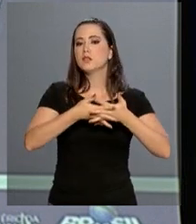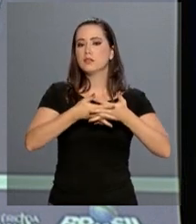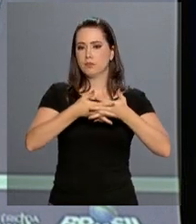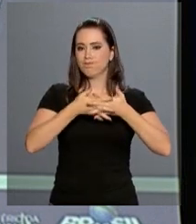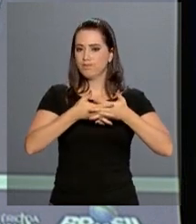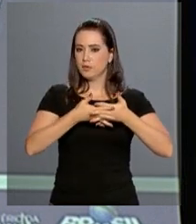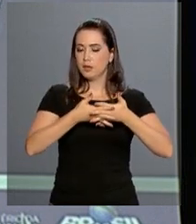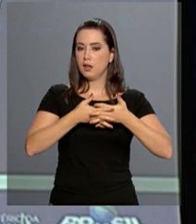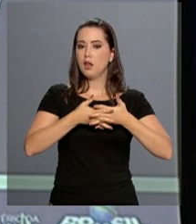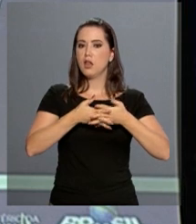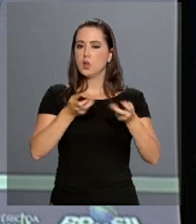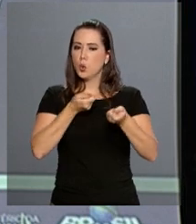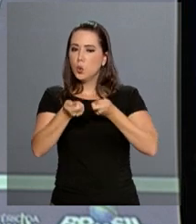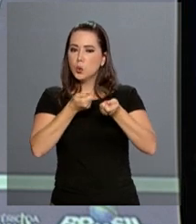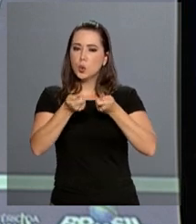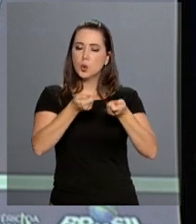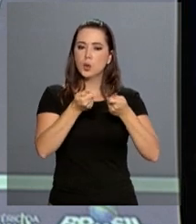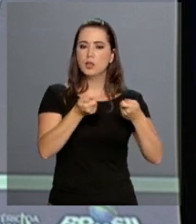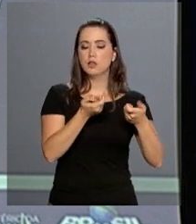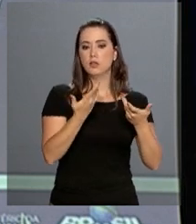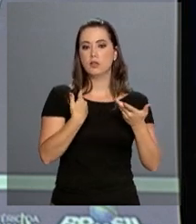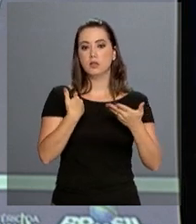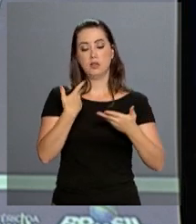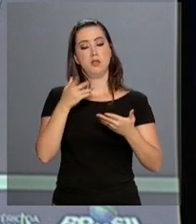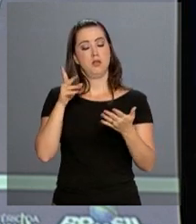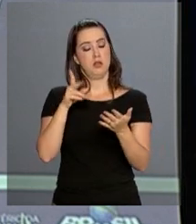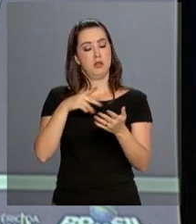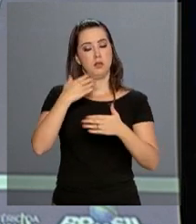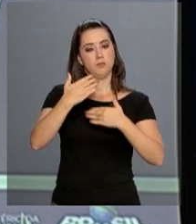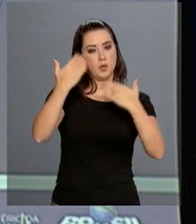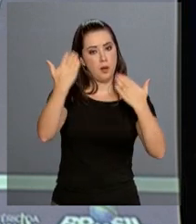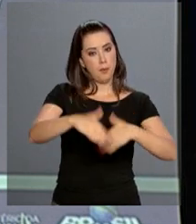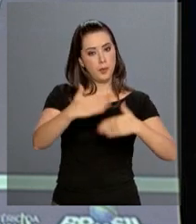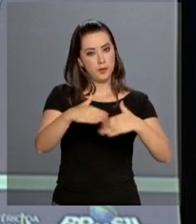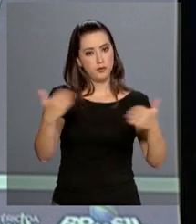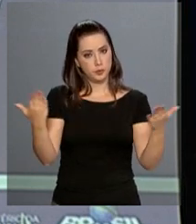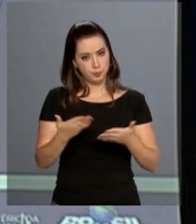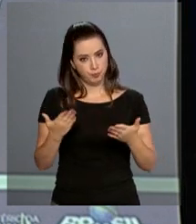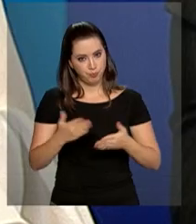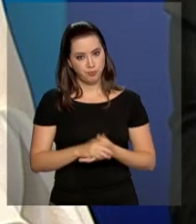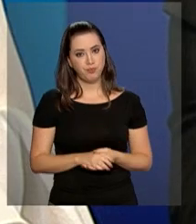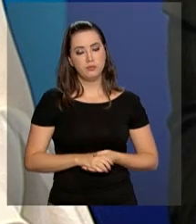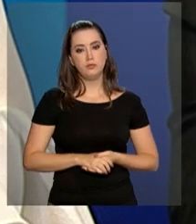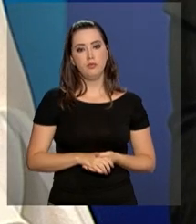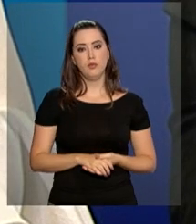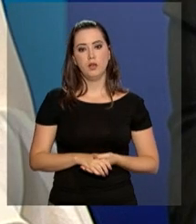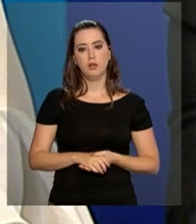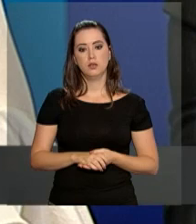integradas monitorando a ou a realização da prova no dia de hoje